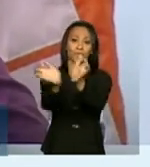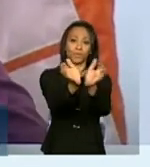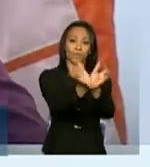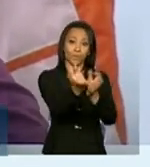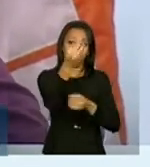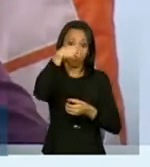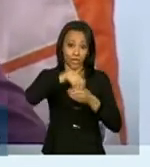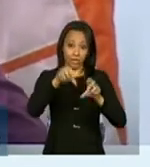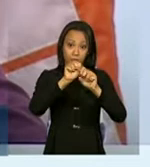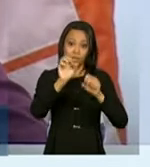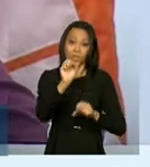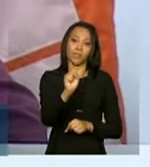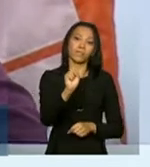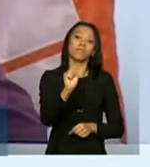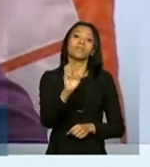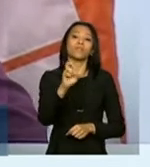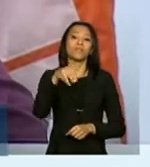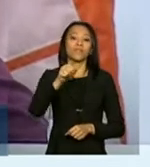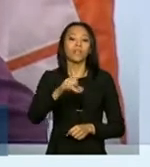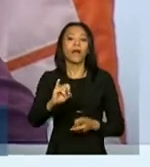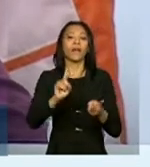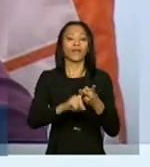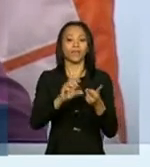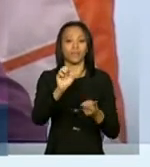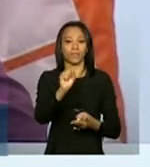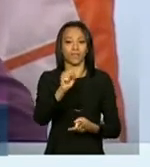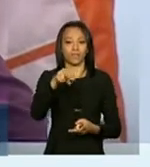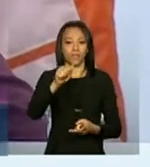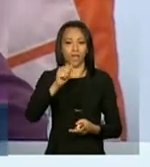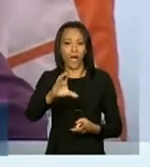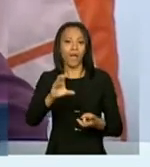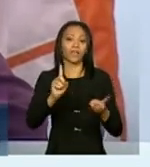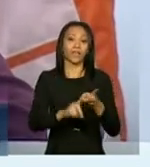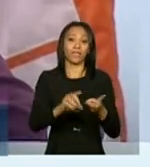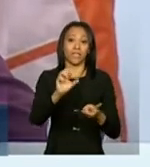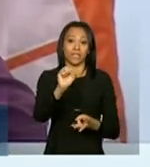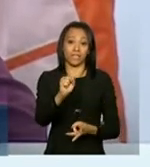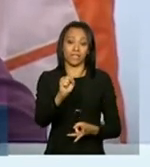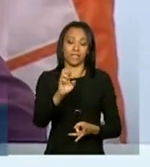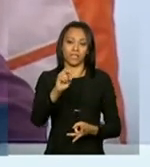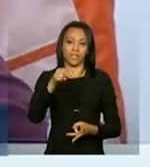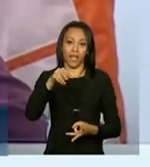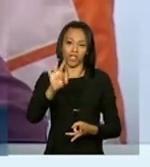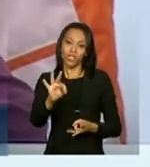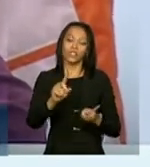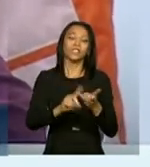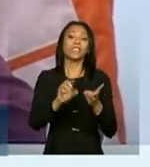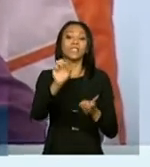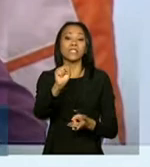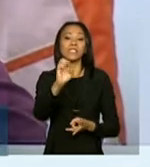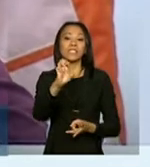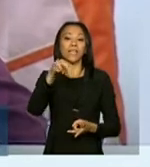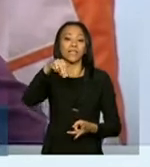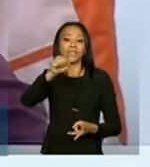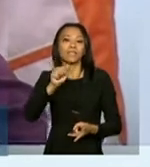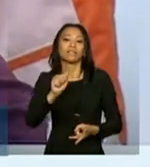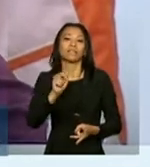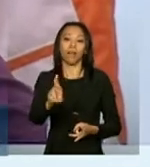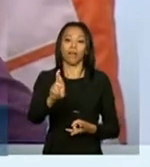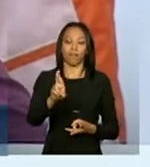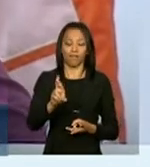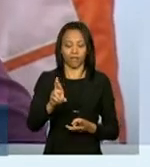S, o SENAI, o SENAC, o SENAT e o SENAR. Mas eu quero